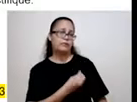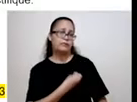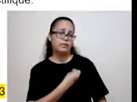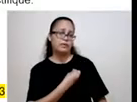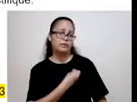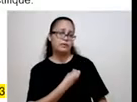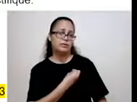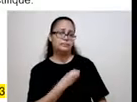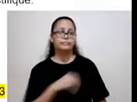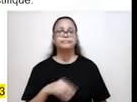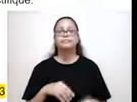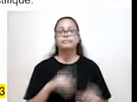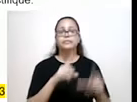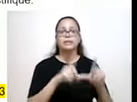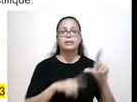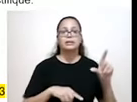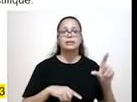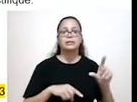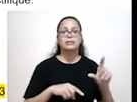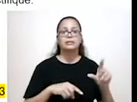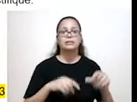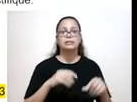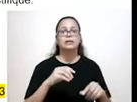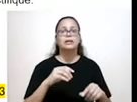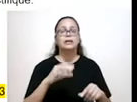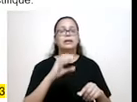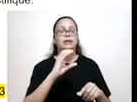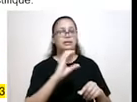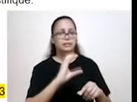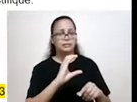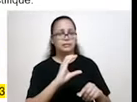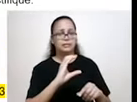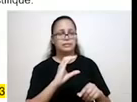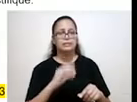de Erasmo podem ser consideradas humanistas?